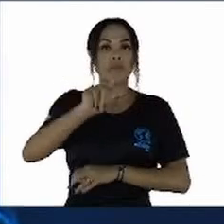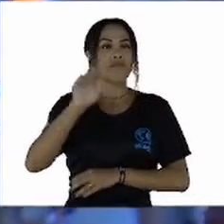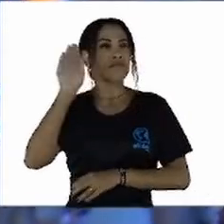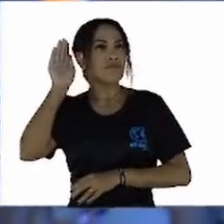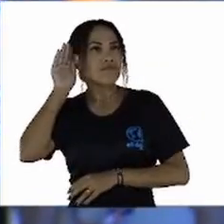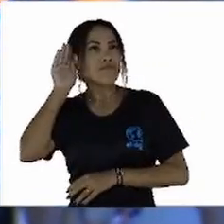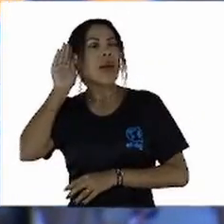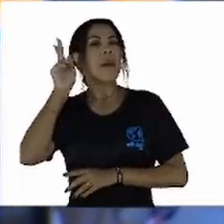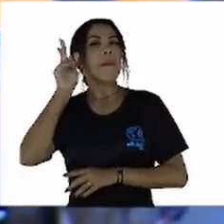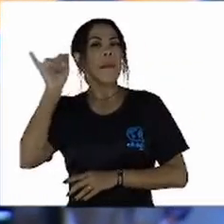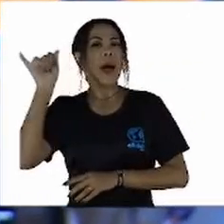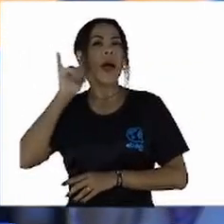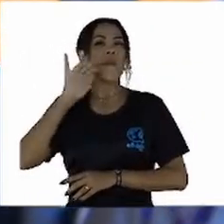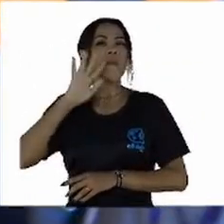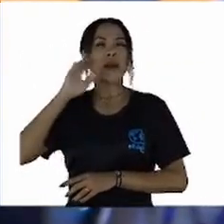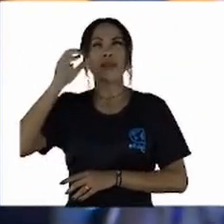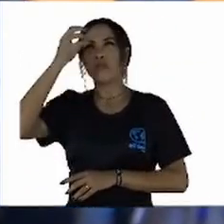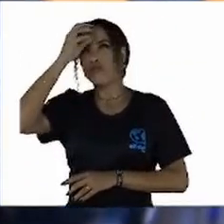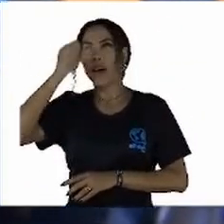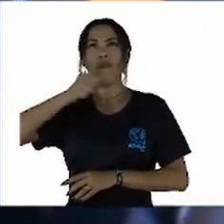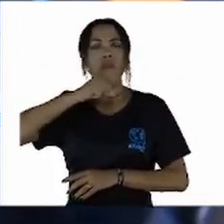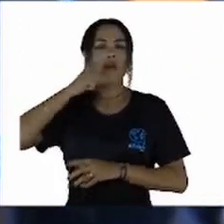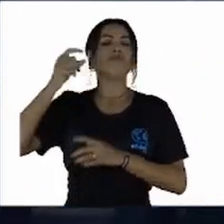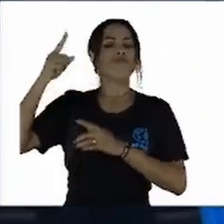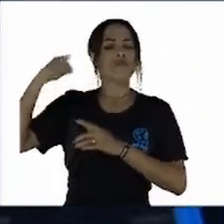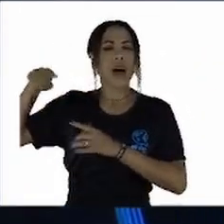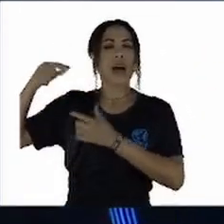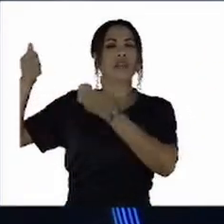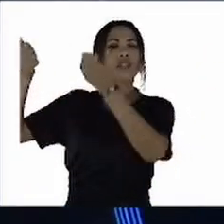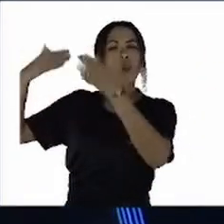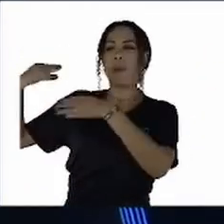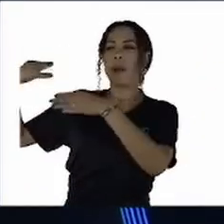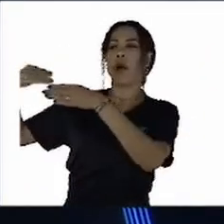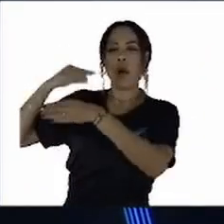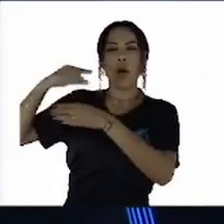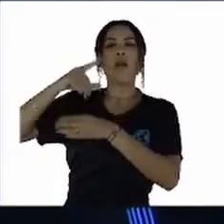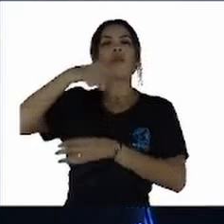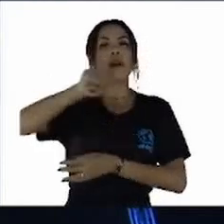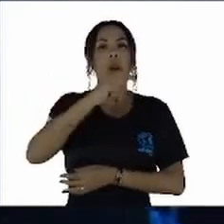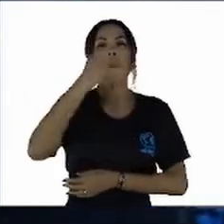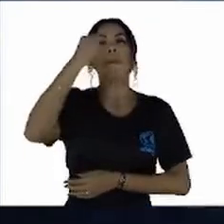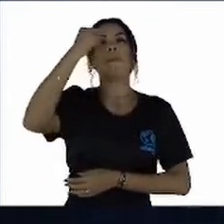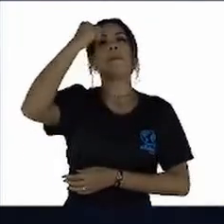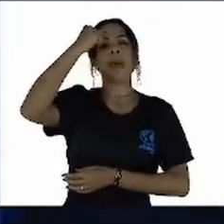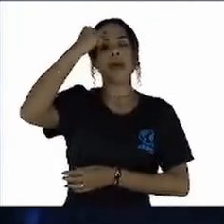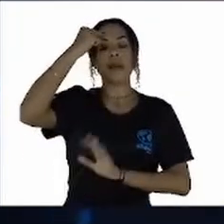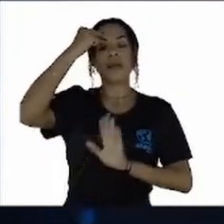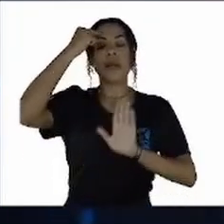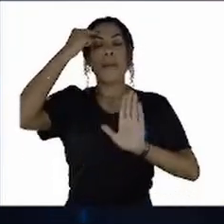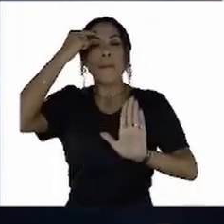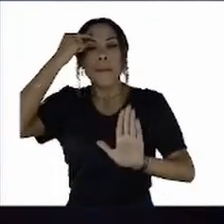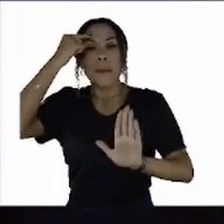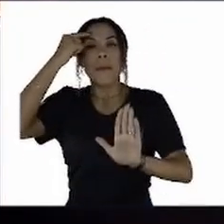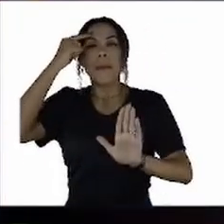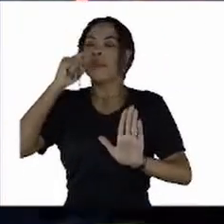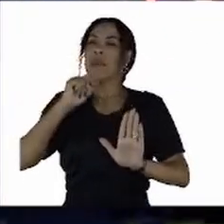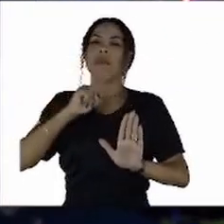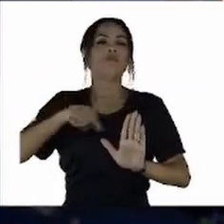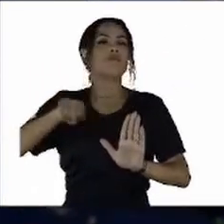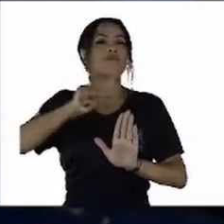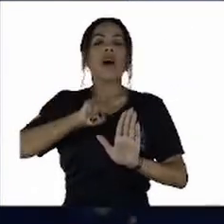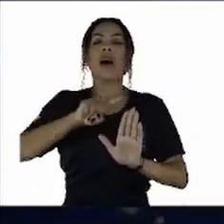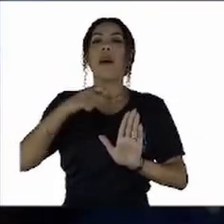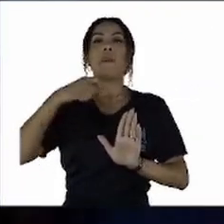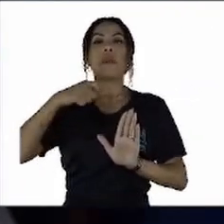avós, tios, tias, tutores, amigos mais velhos. Escutem, levem em consideração, mas não deixem